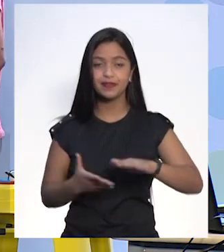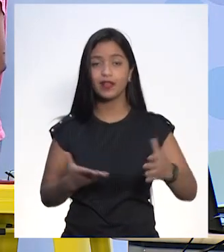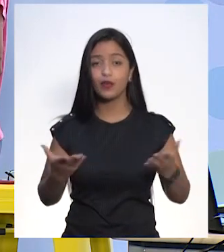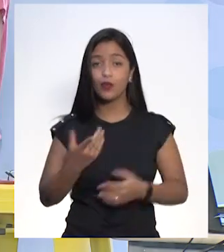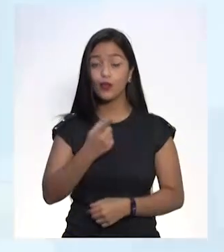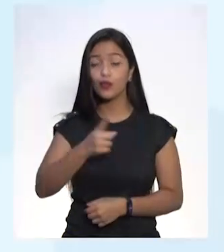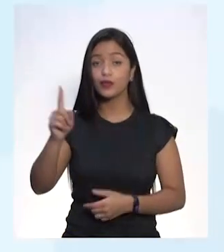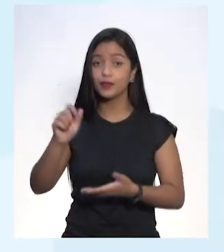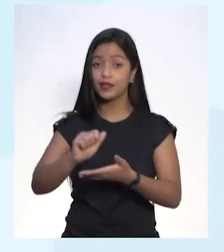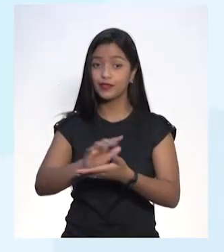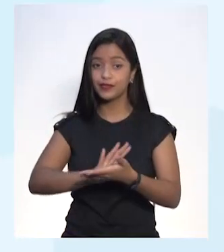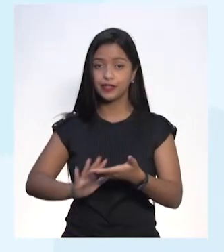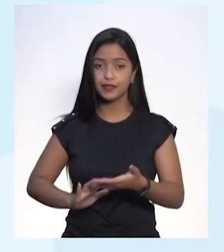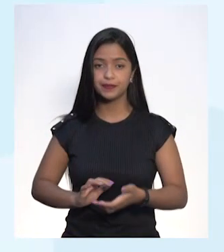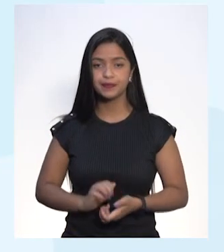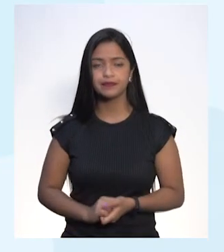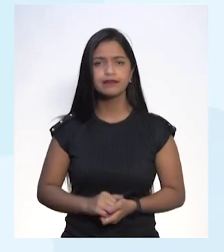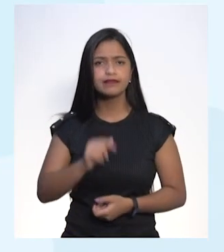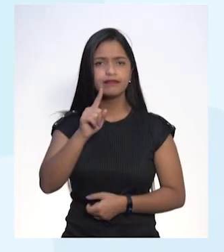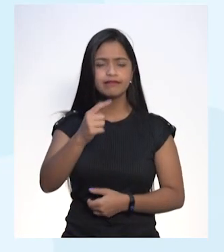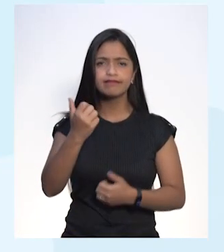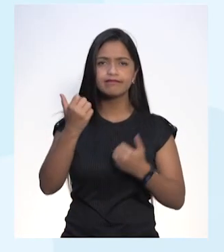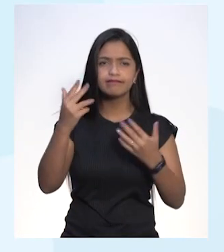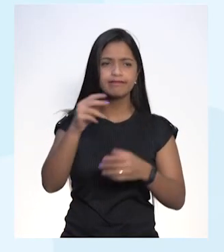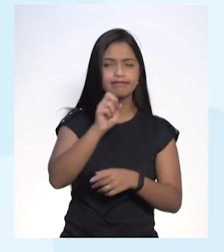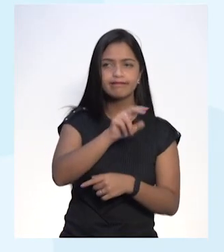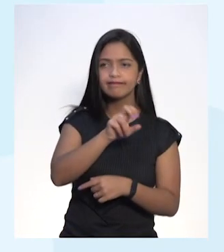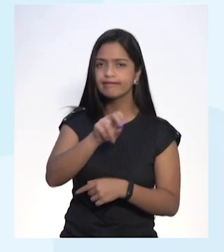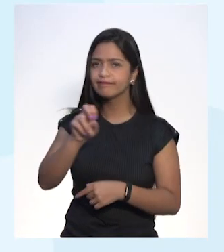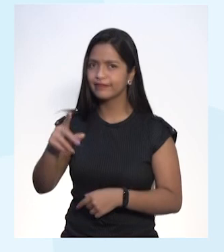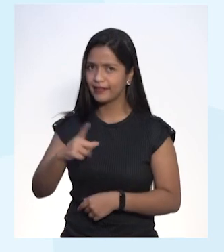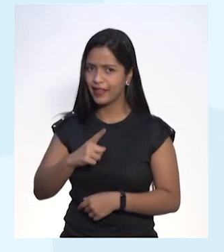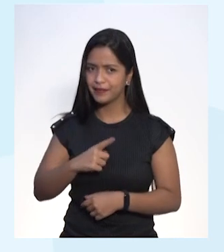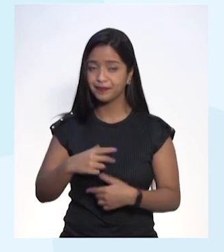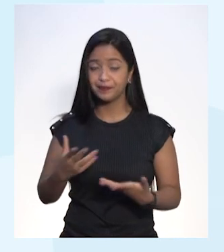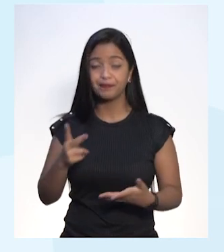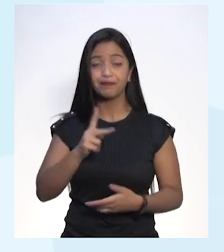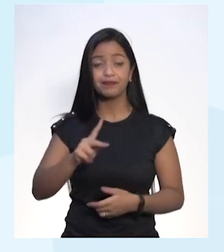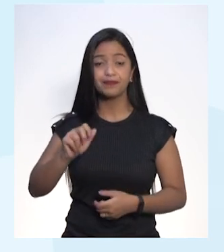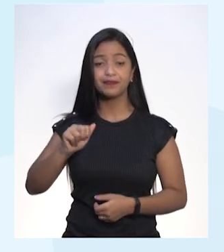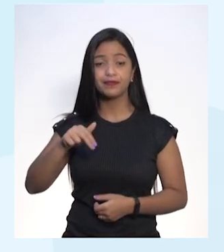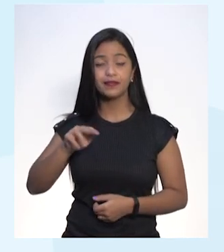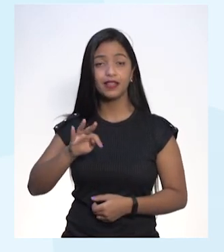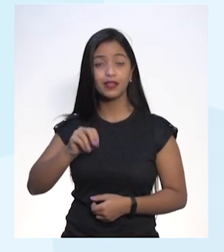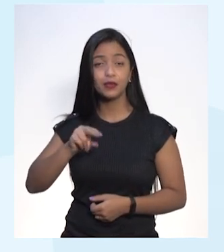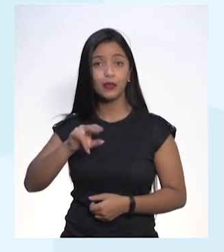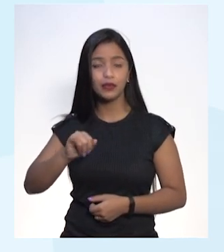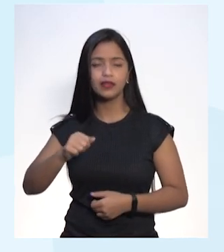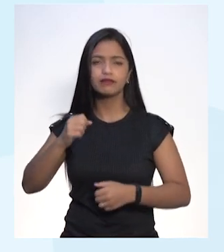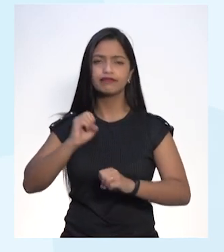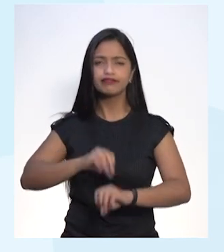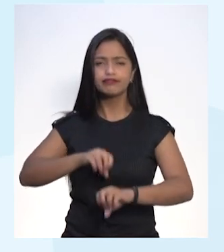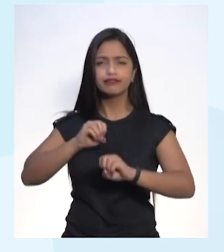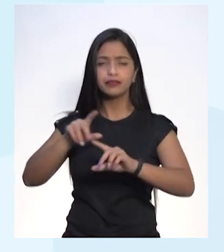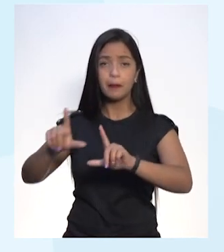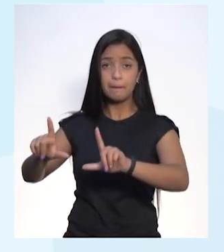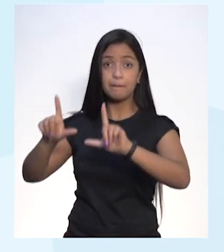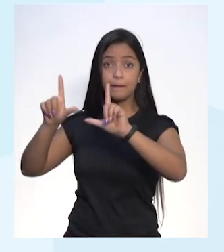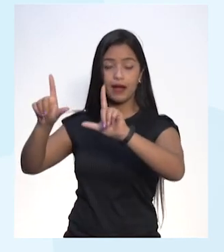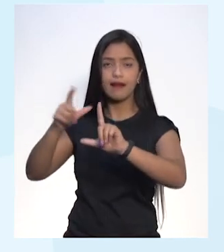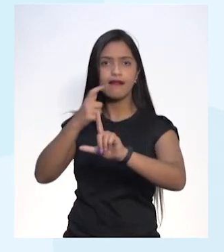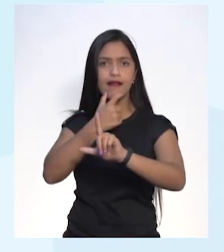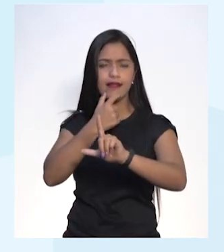5. Será que você repara ao seu redor? A professora Antônia estava trabalhando as placas de trânsito em inglês e se deparou com a placa